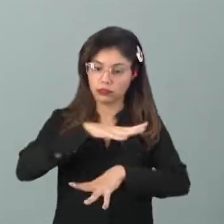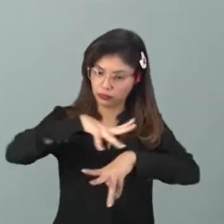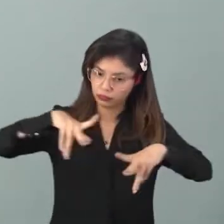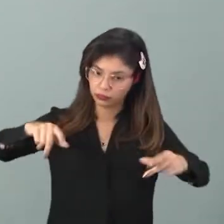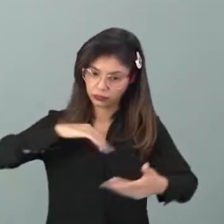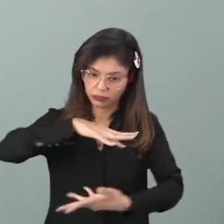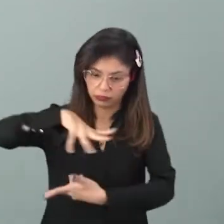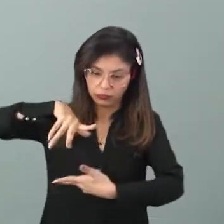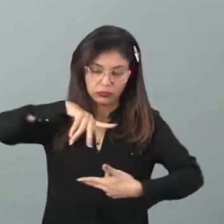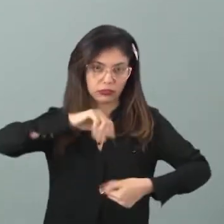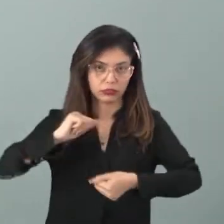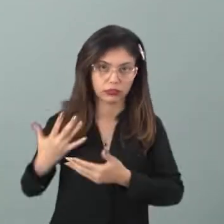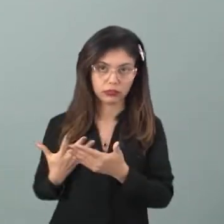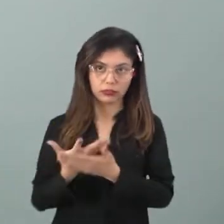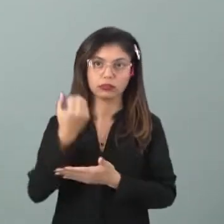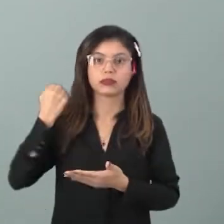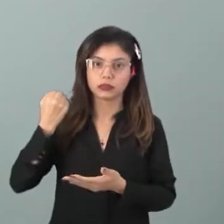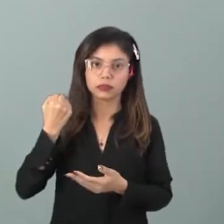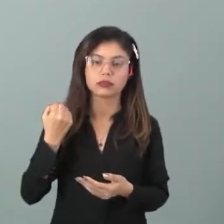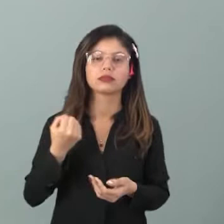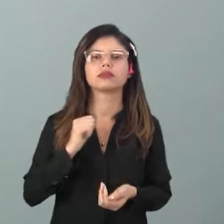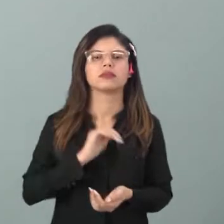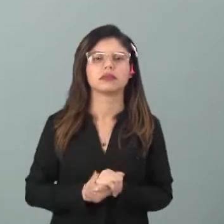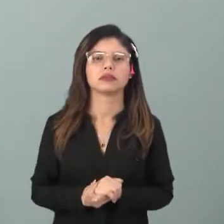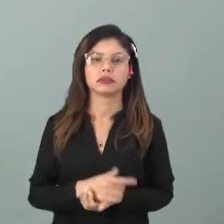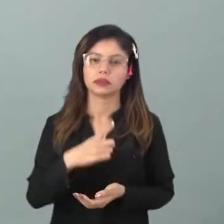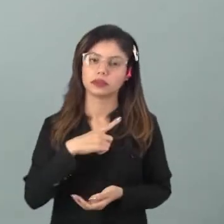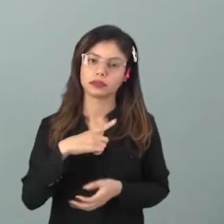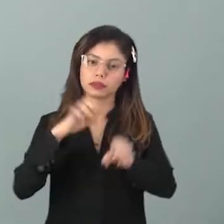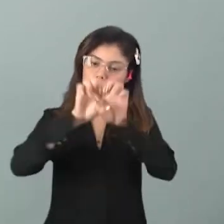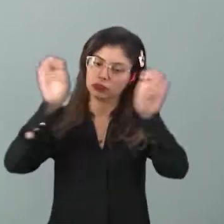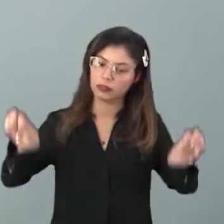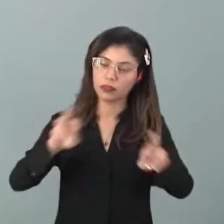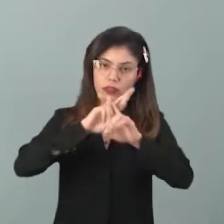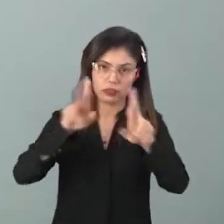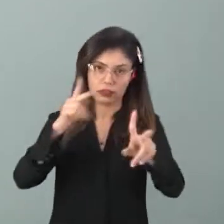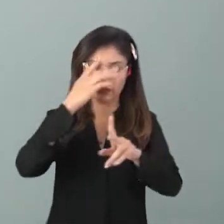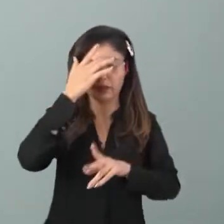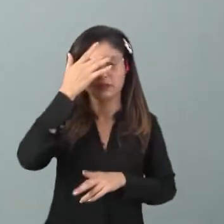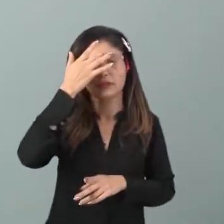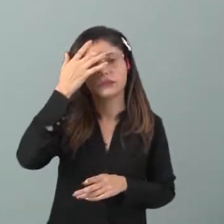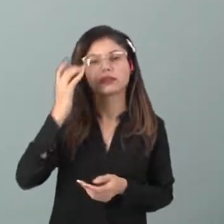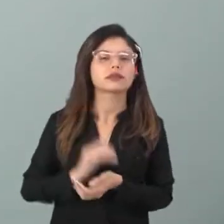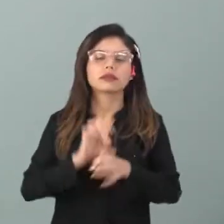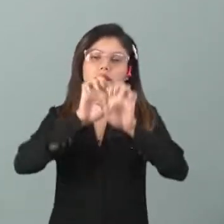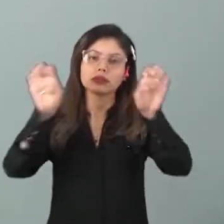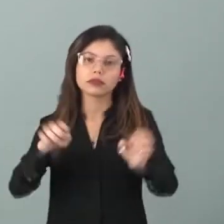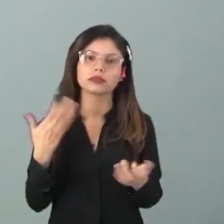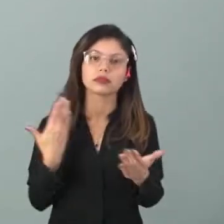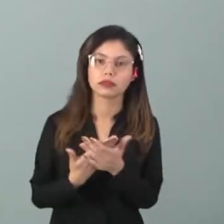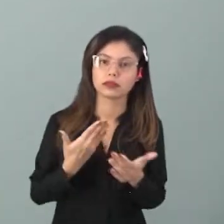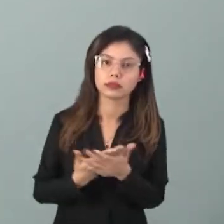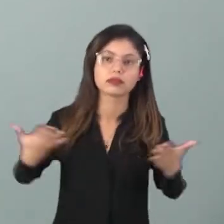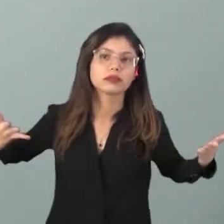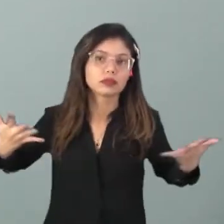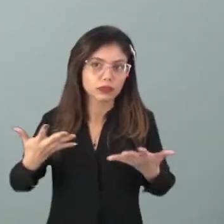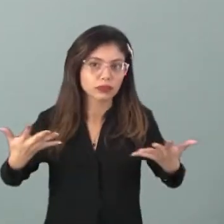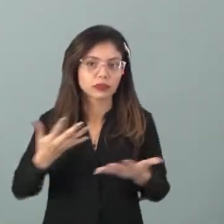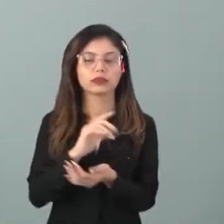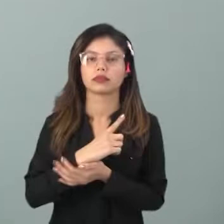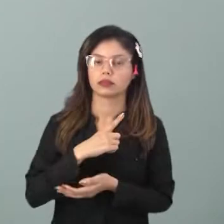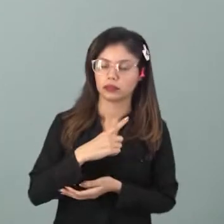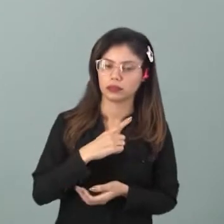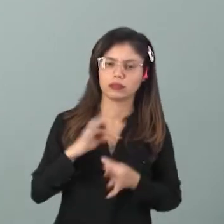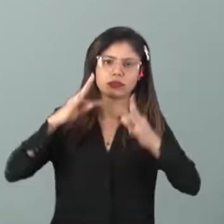Terra, lembra lá do resgate que a gente fez, a Terra primitiva, ela tinha uma estrutura completamente diferente. E a estrutura que a gente tem hoje também, ela ainda